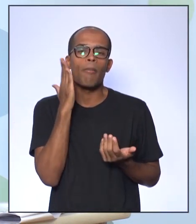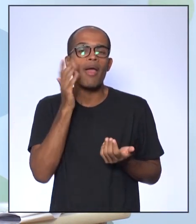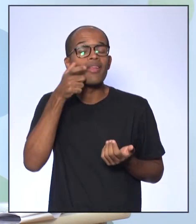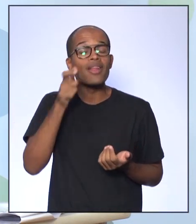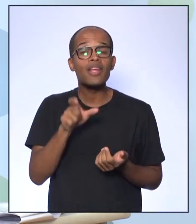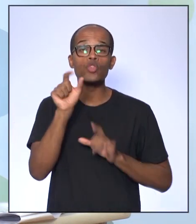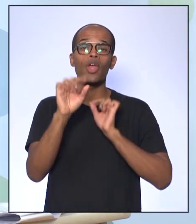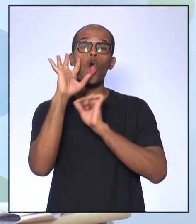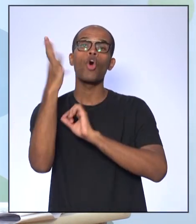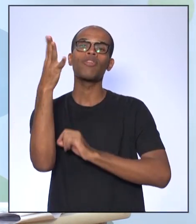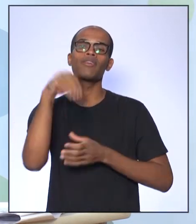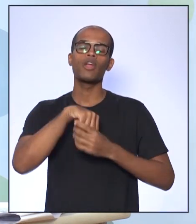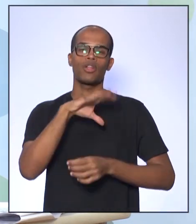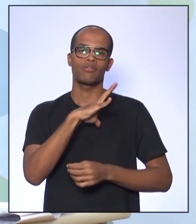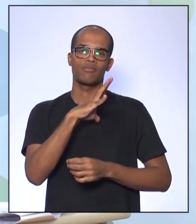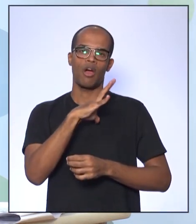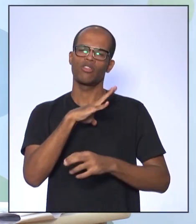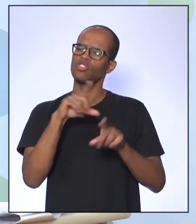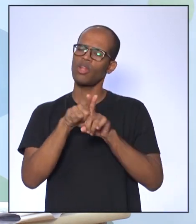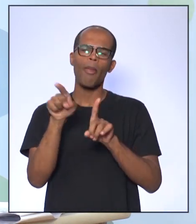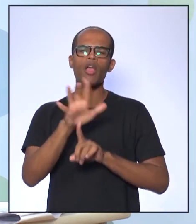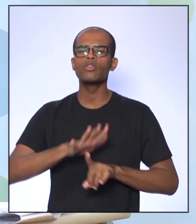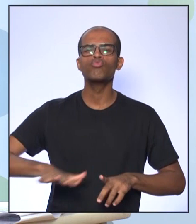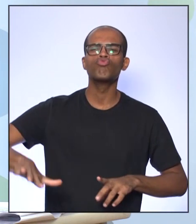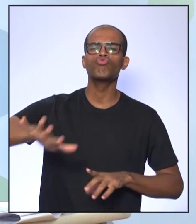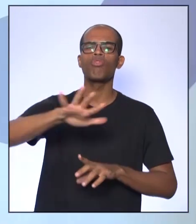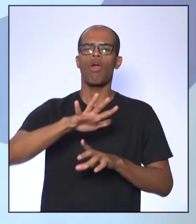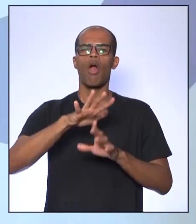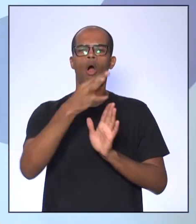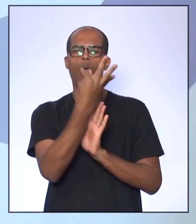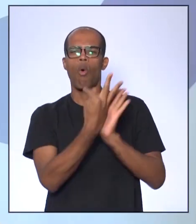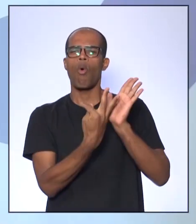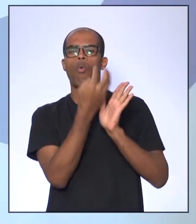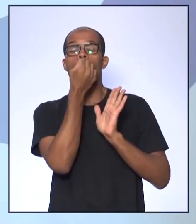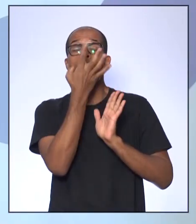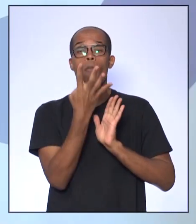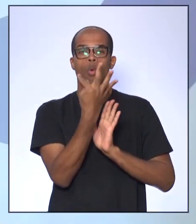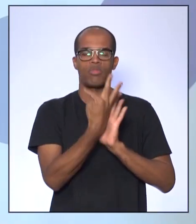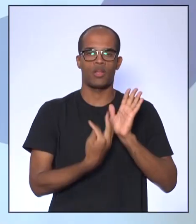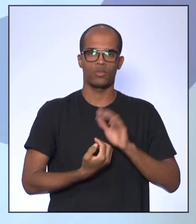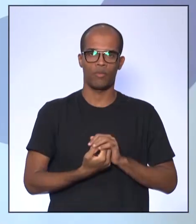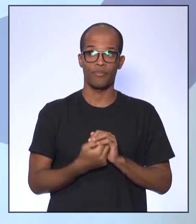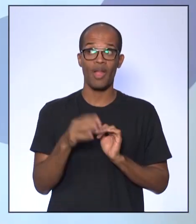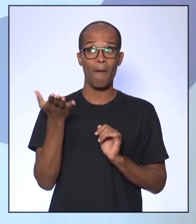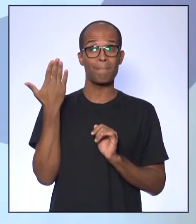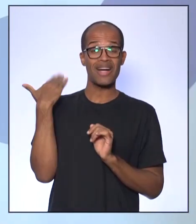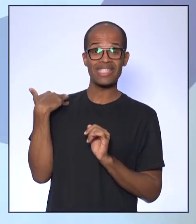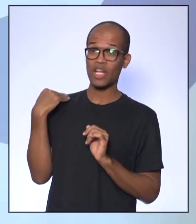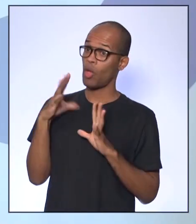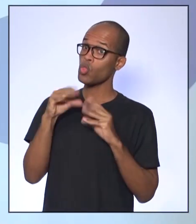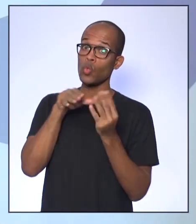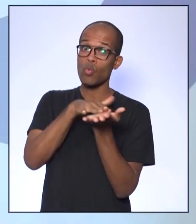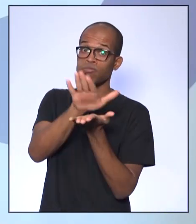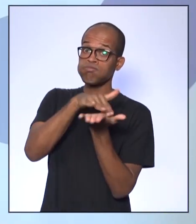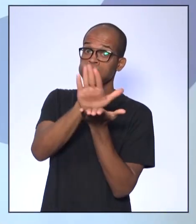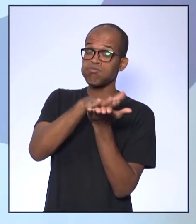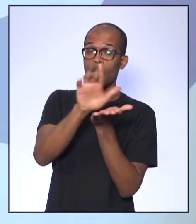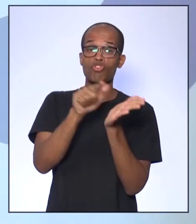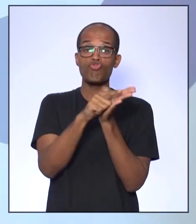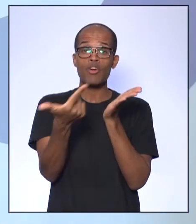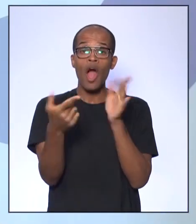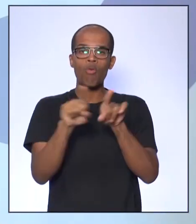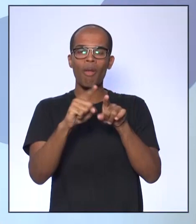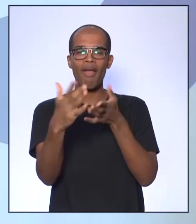público em geral, pessoas interessadas num bom texto, né? E na época, vale ressaltar que tudo era impresso, né, gente? Então era jornal e revista, era realmente quem